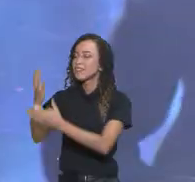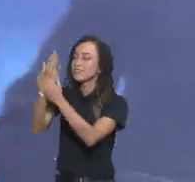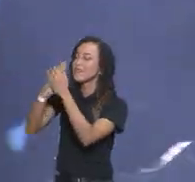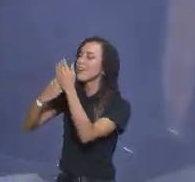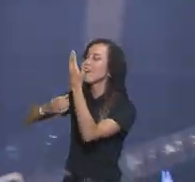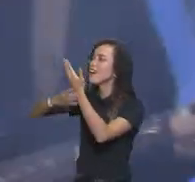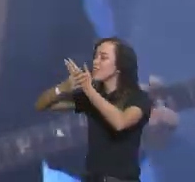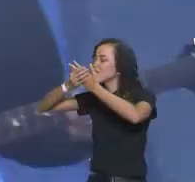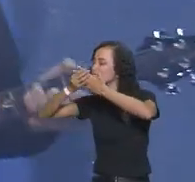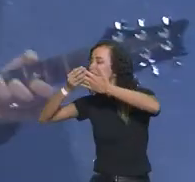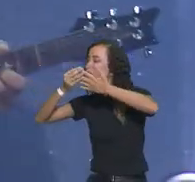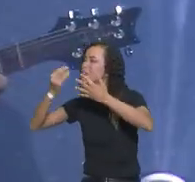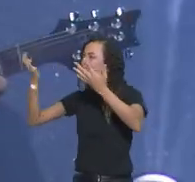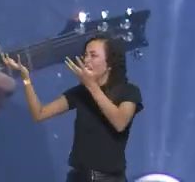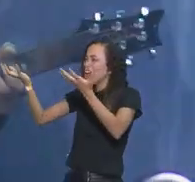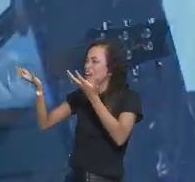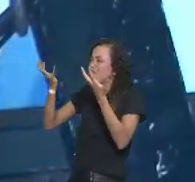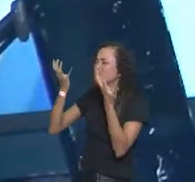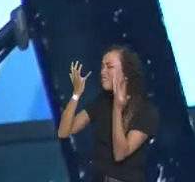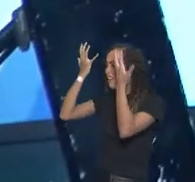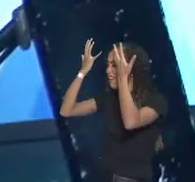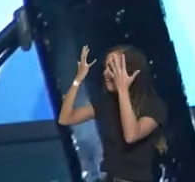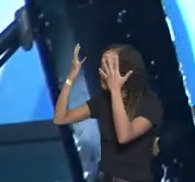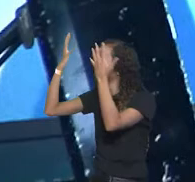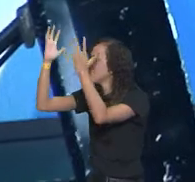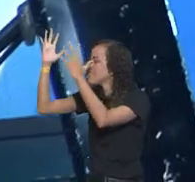as minhas mãos